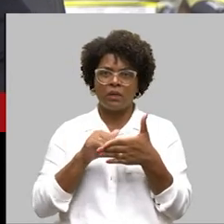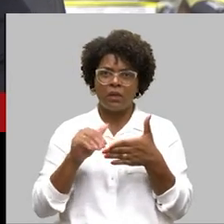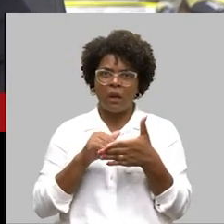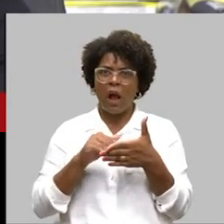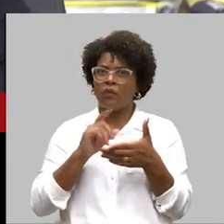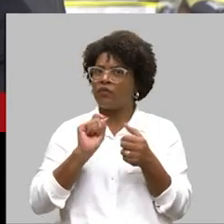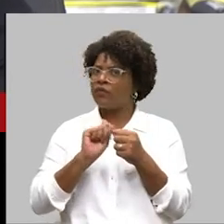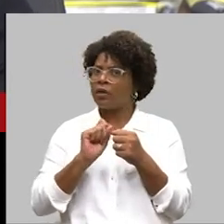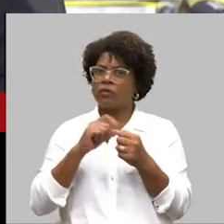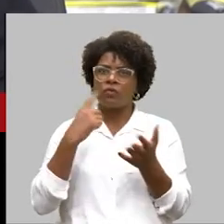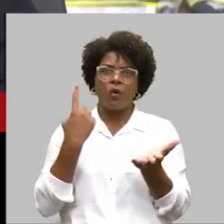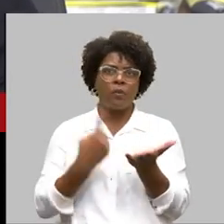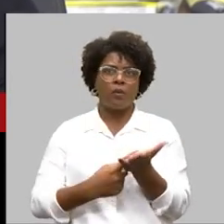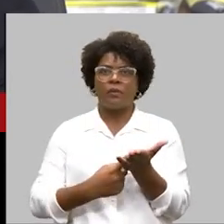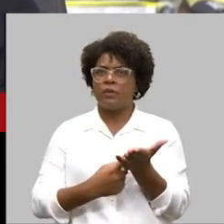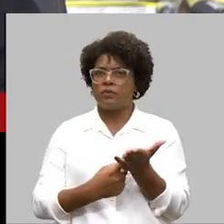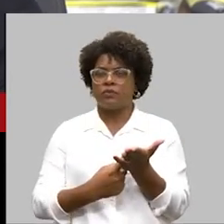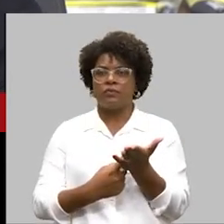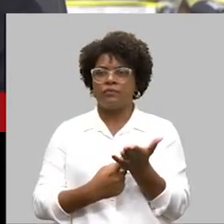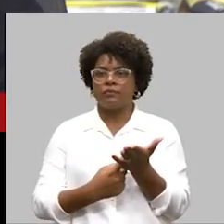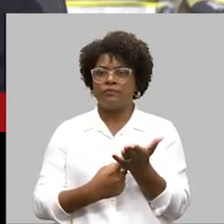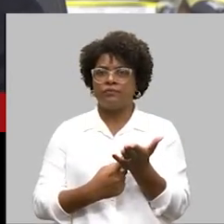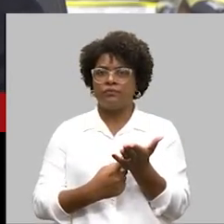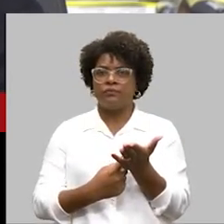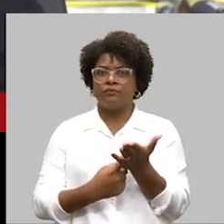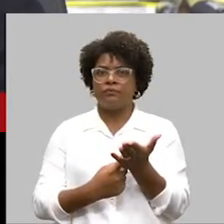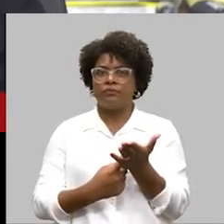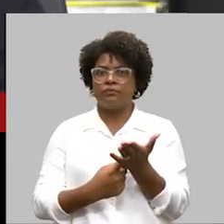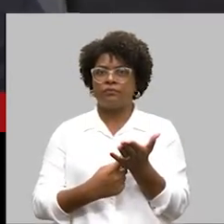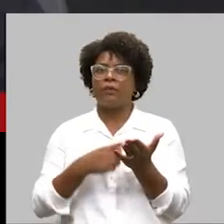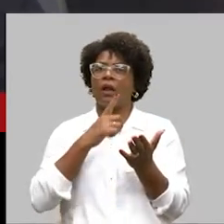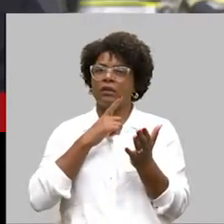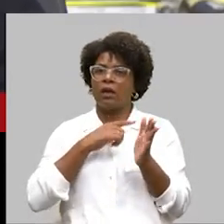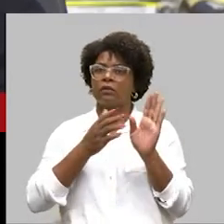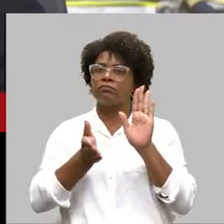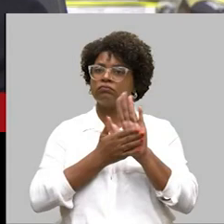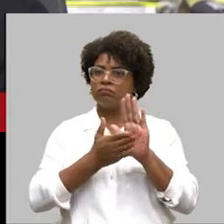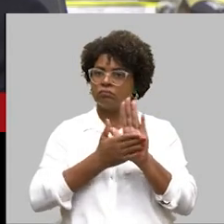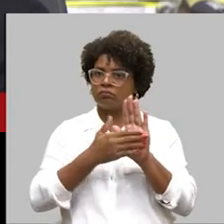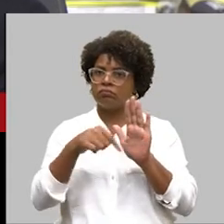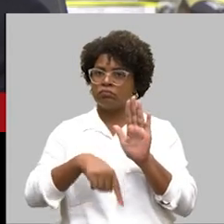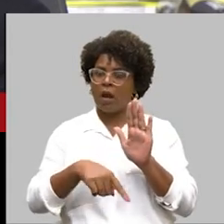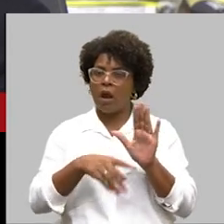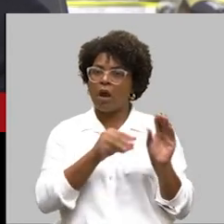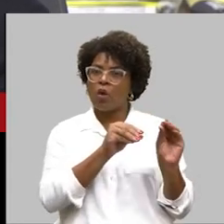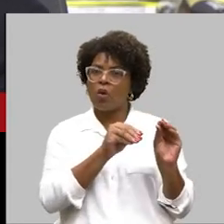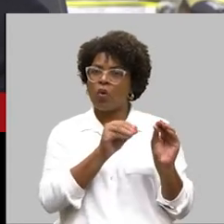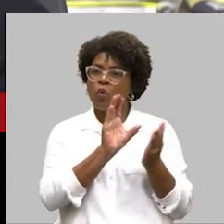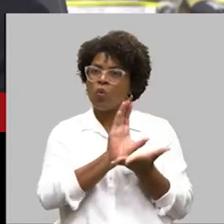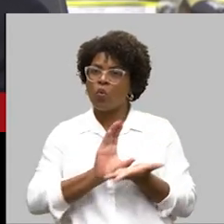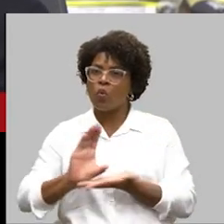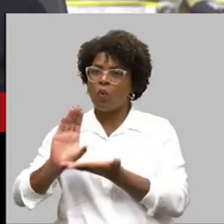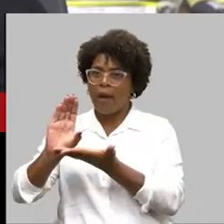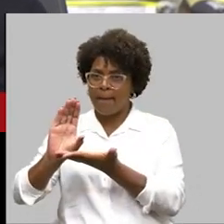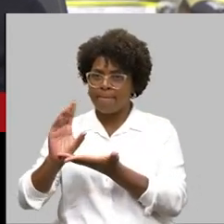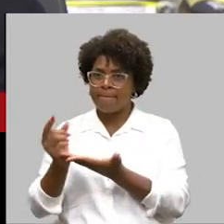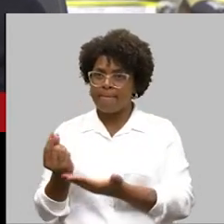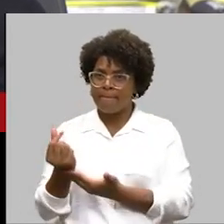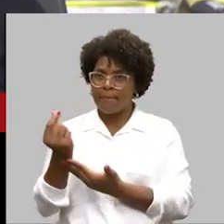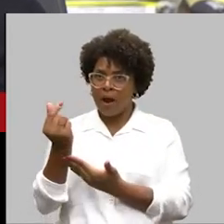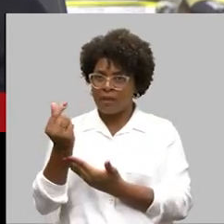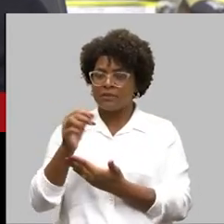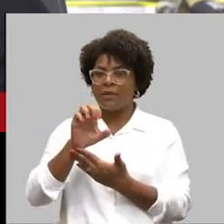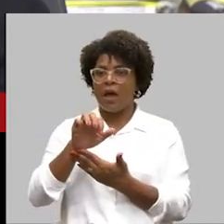comprometeu não só com a pauta do repasse para as efas que estavam